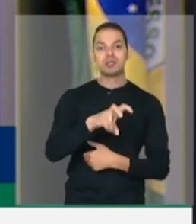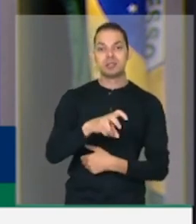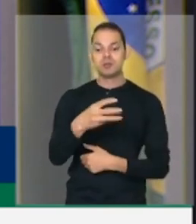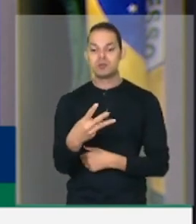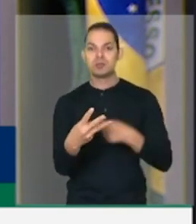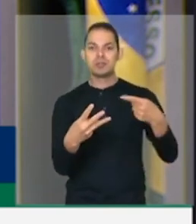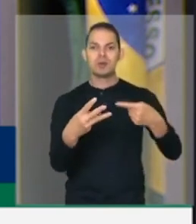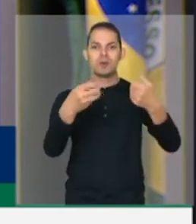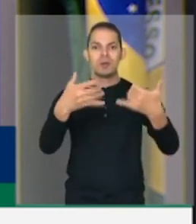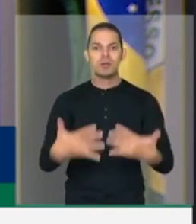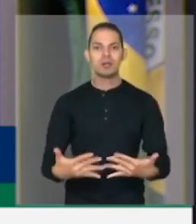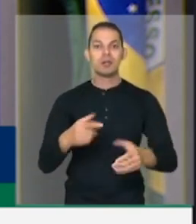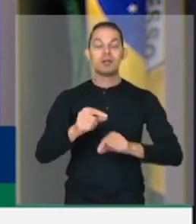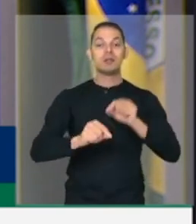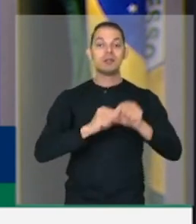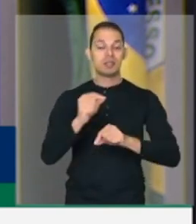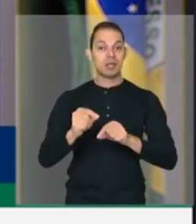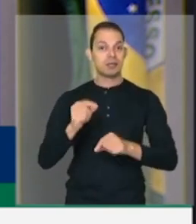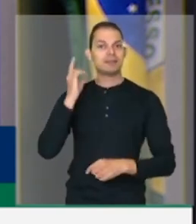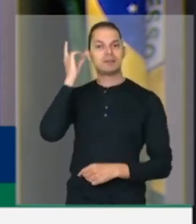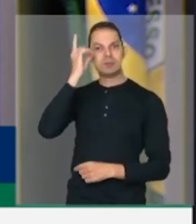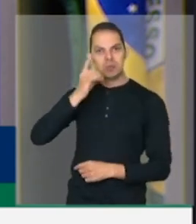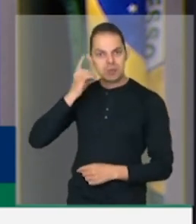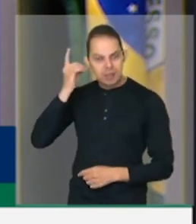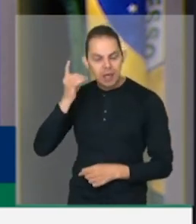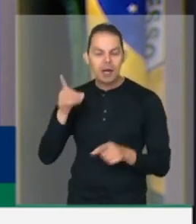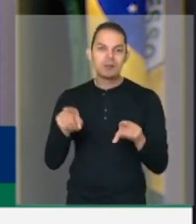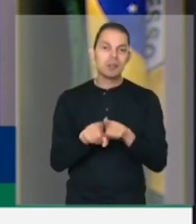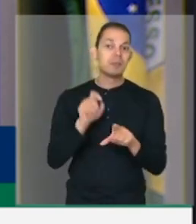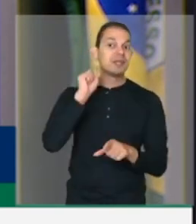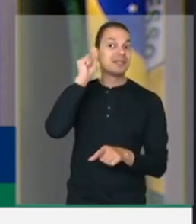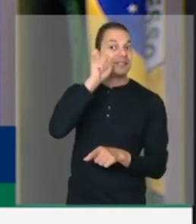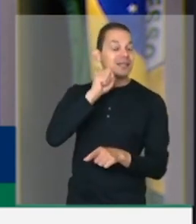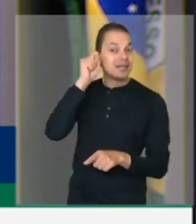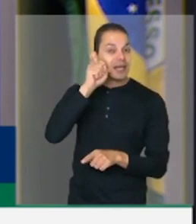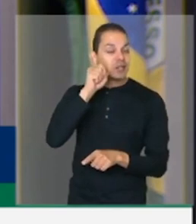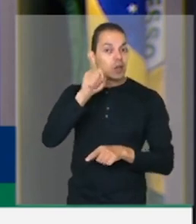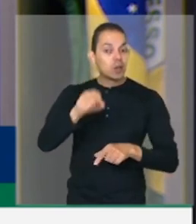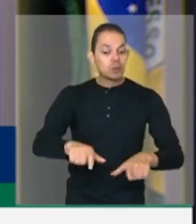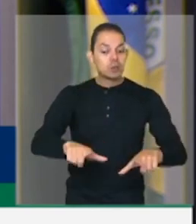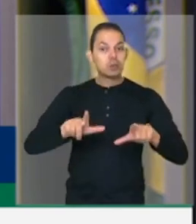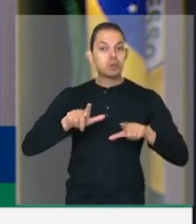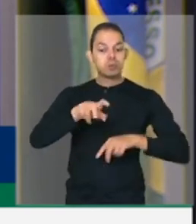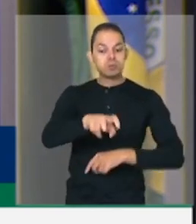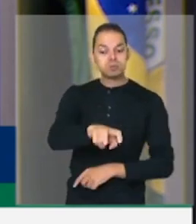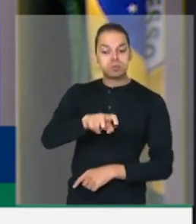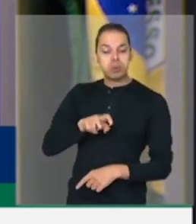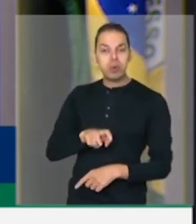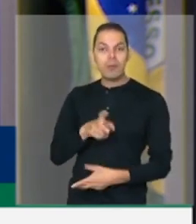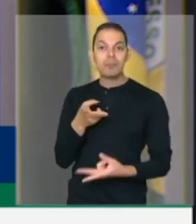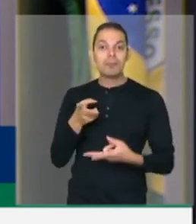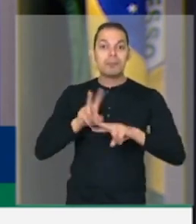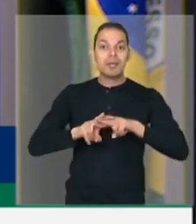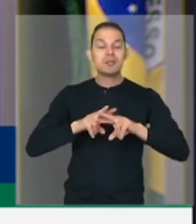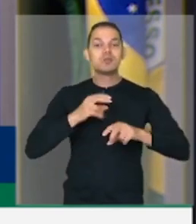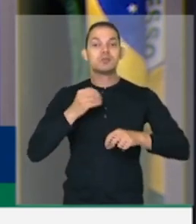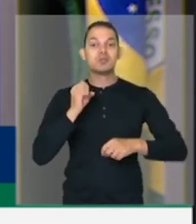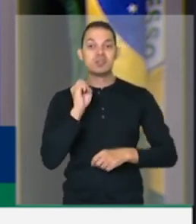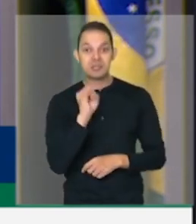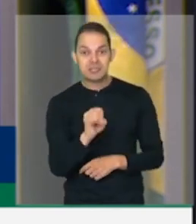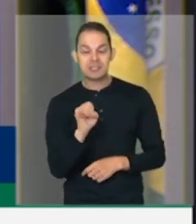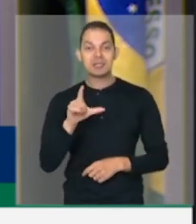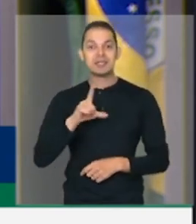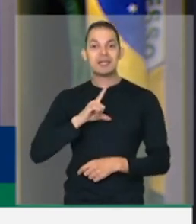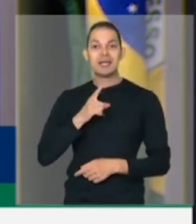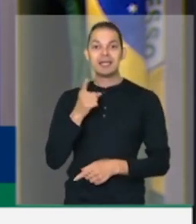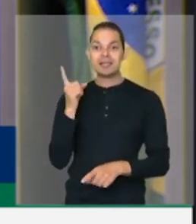53 fala que deputados e senadores depois de diplomados só podem ser presos salvo